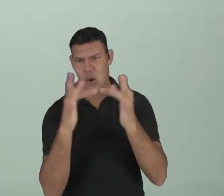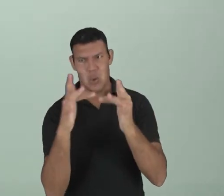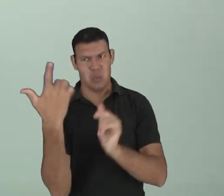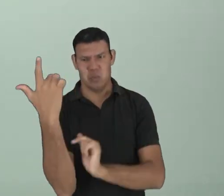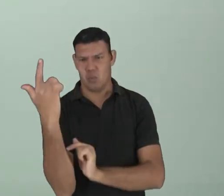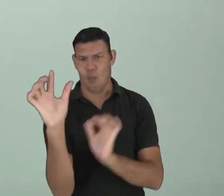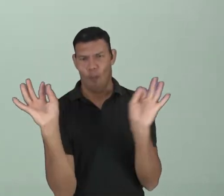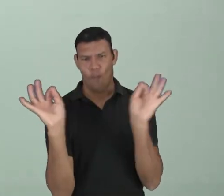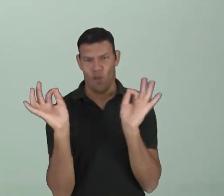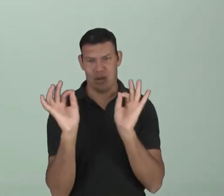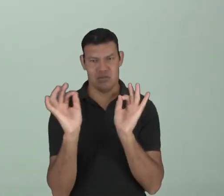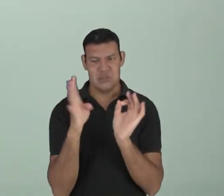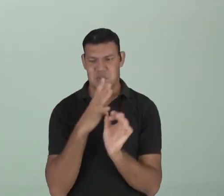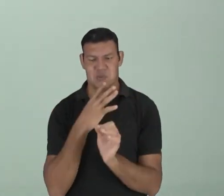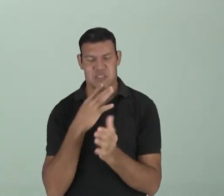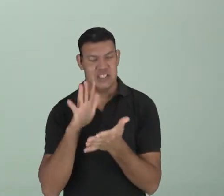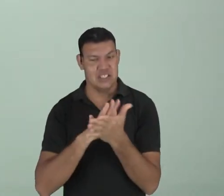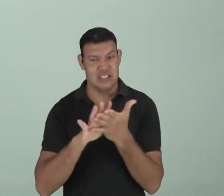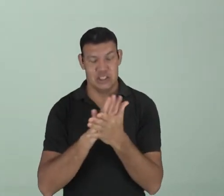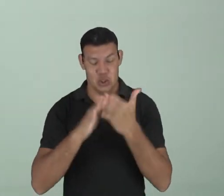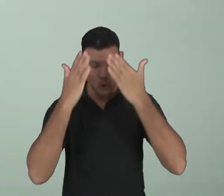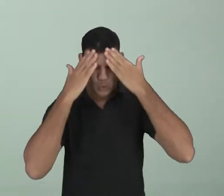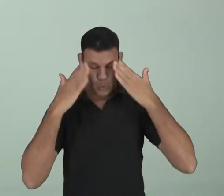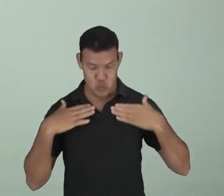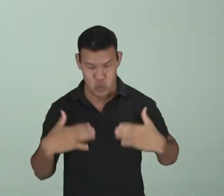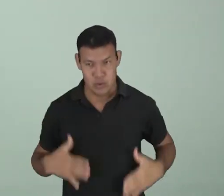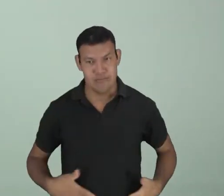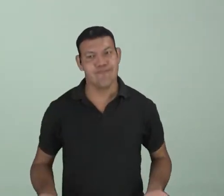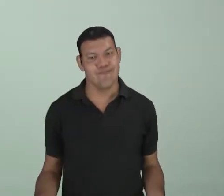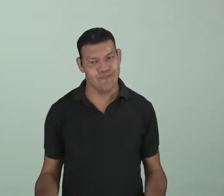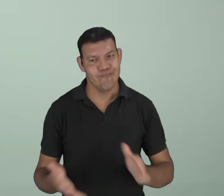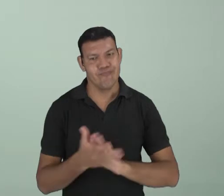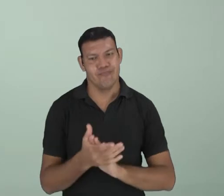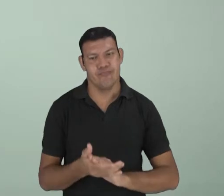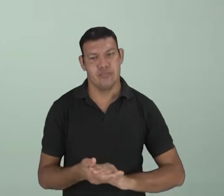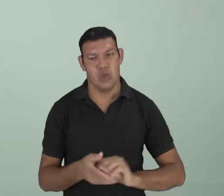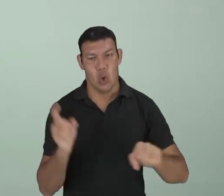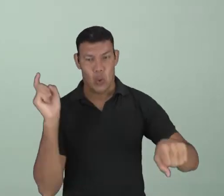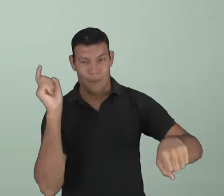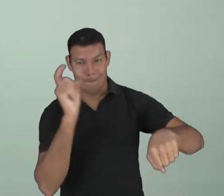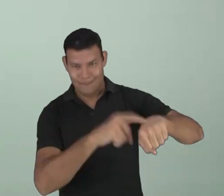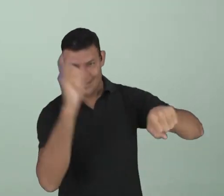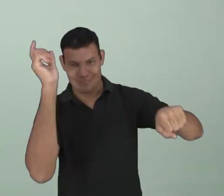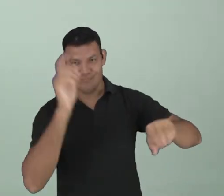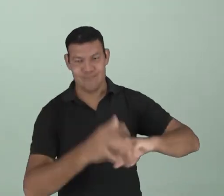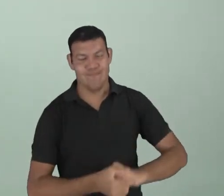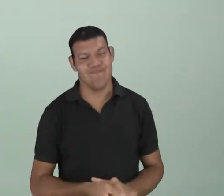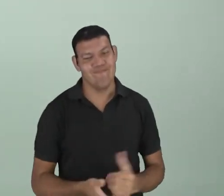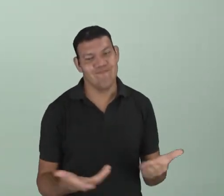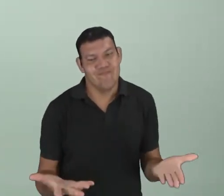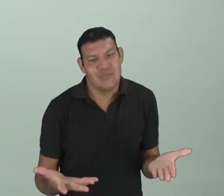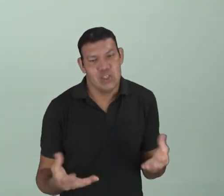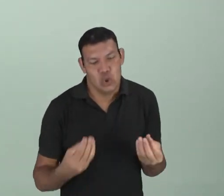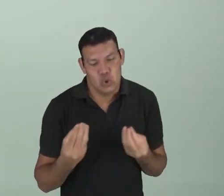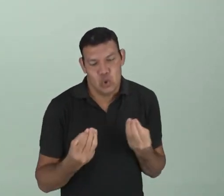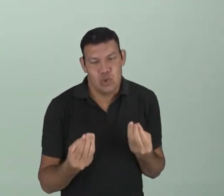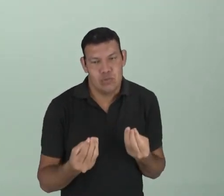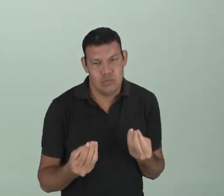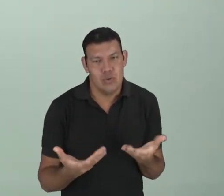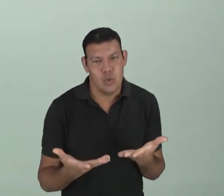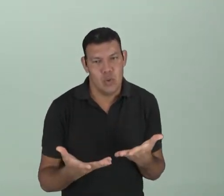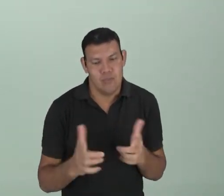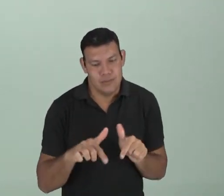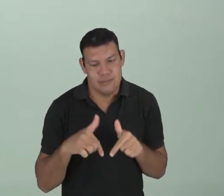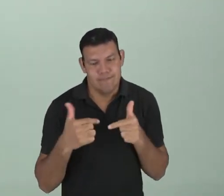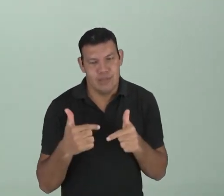e nem tinham conhecimento dentro do seu corpo físico, e aí acabaram não tendo reações, não tendo anticorpos suficientes para poder